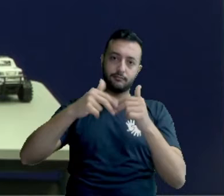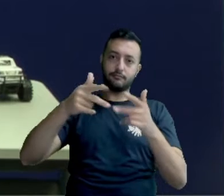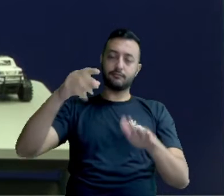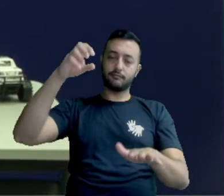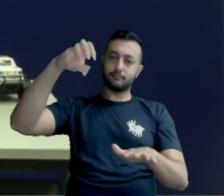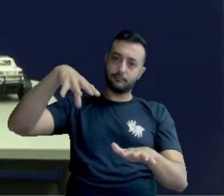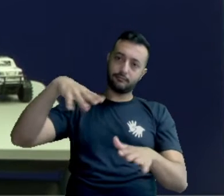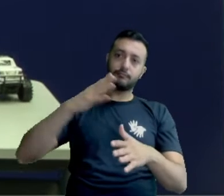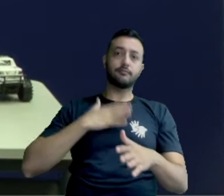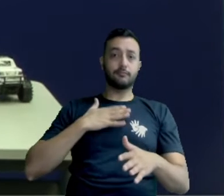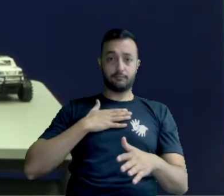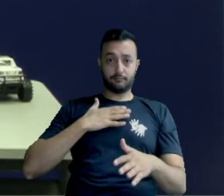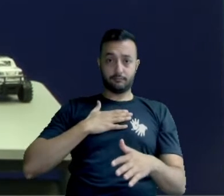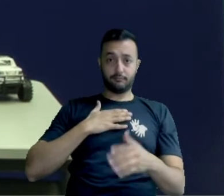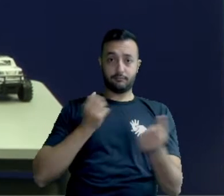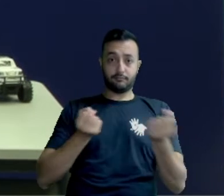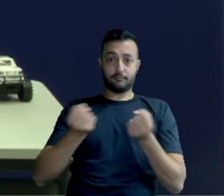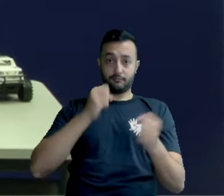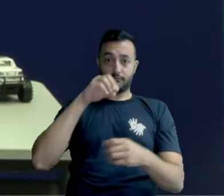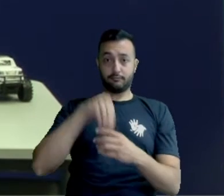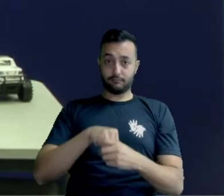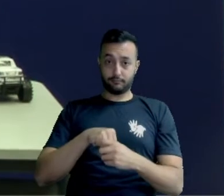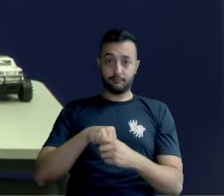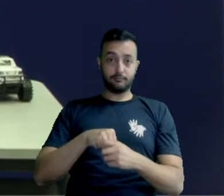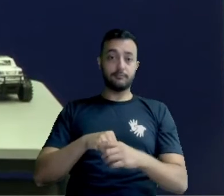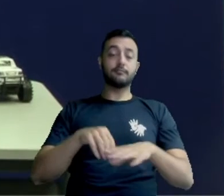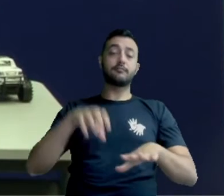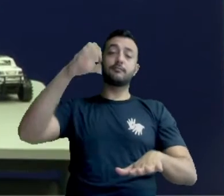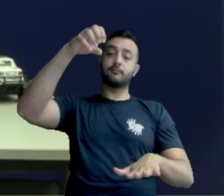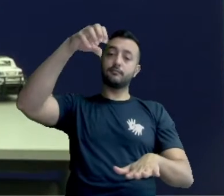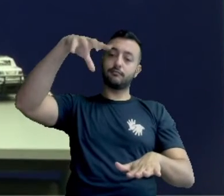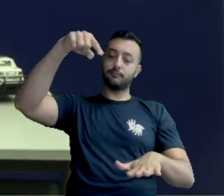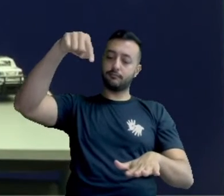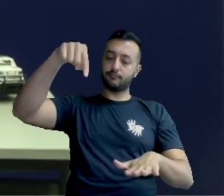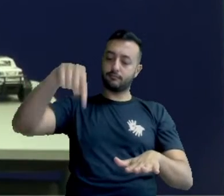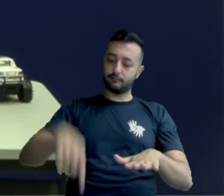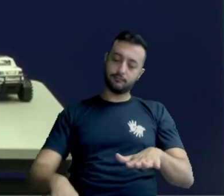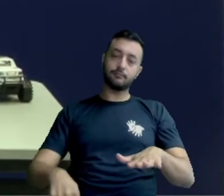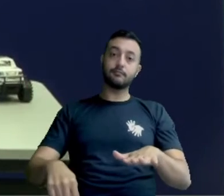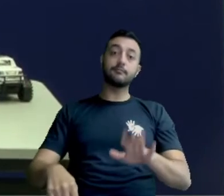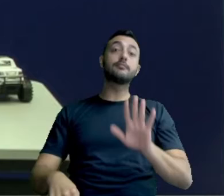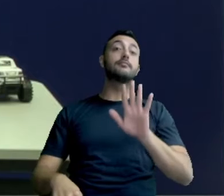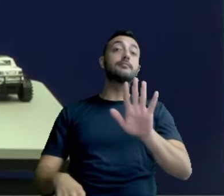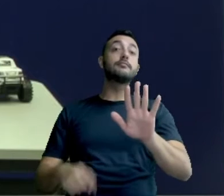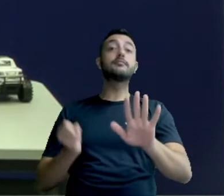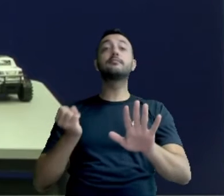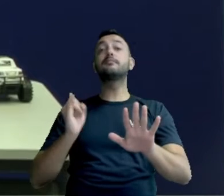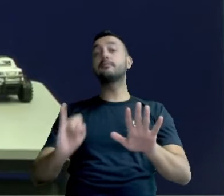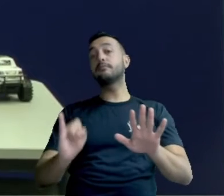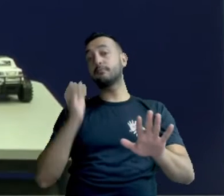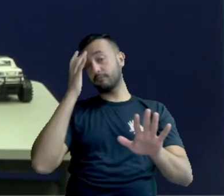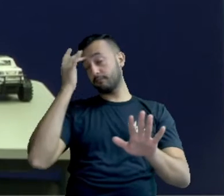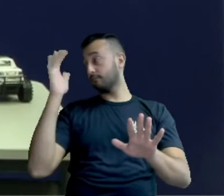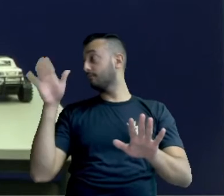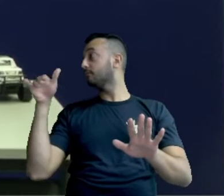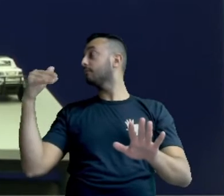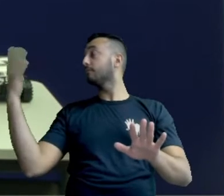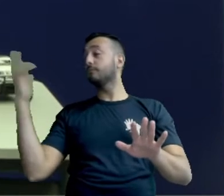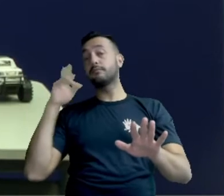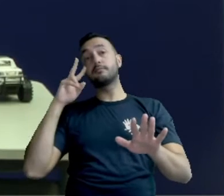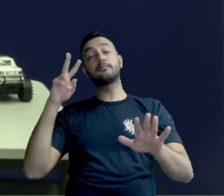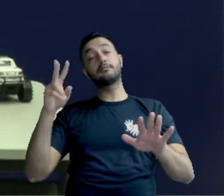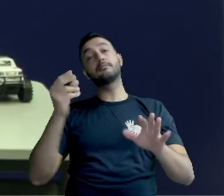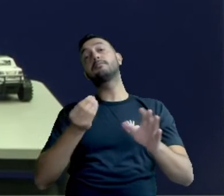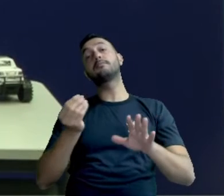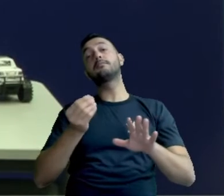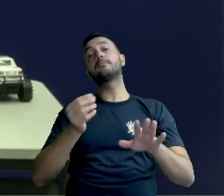iria descrever para mim, estar dentro do carro, uma linha reta, iria cair em linha reta. Mas se tivesse um observador fora, ele ia ver esse